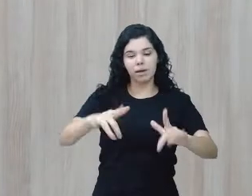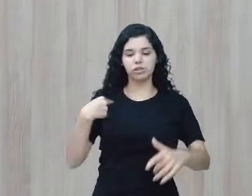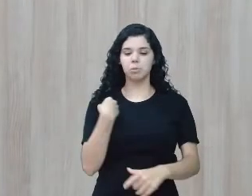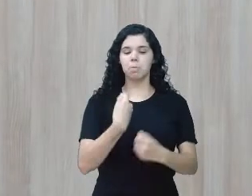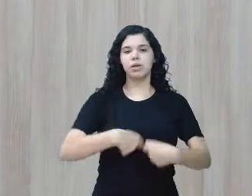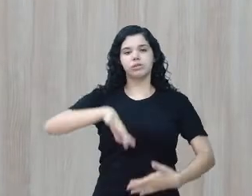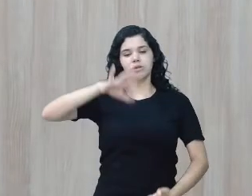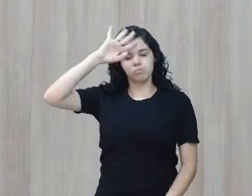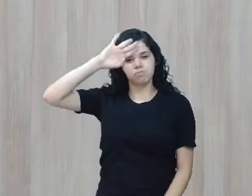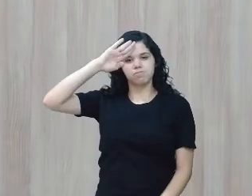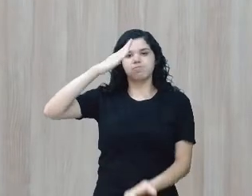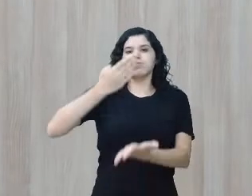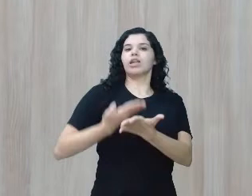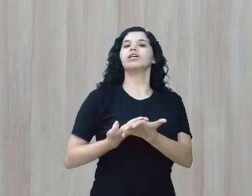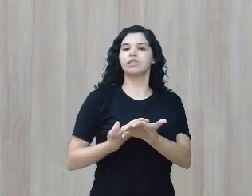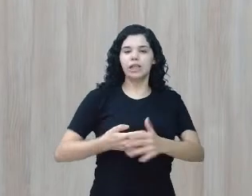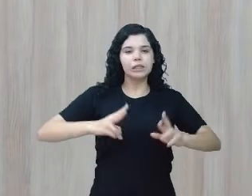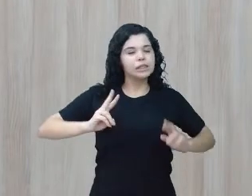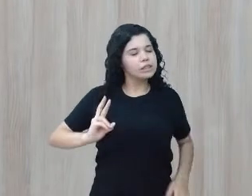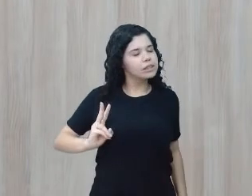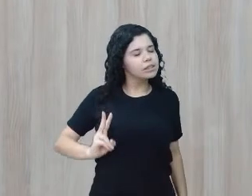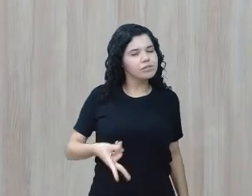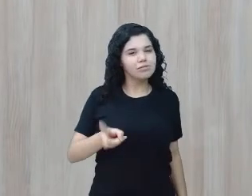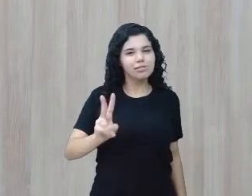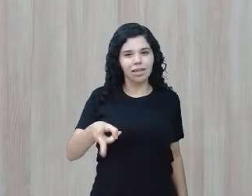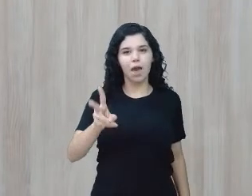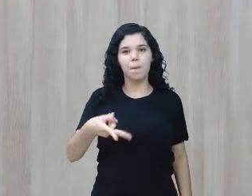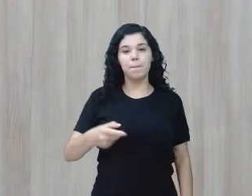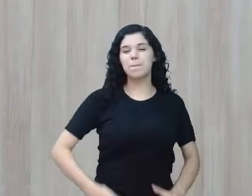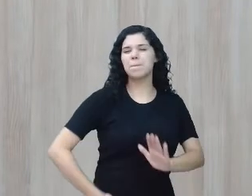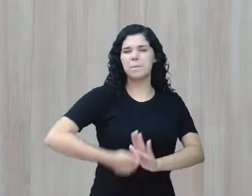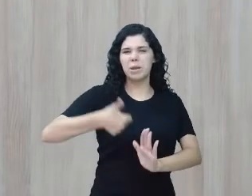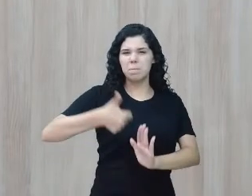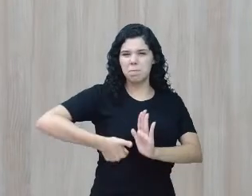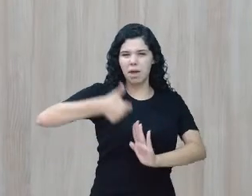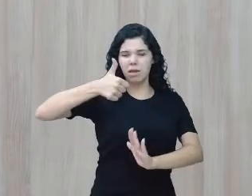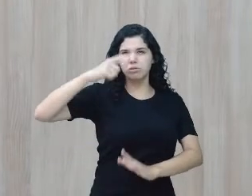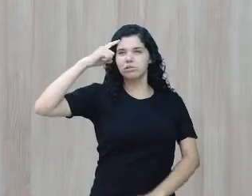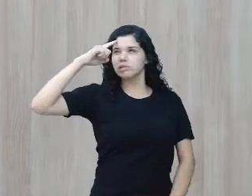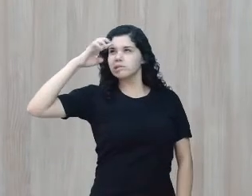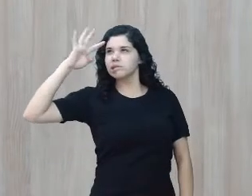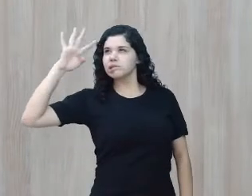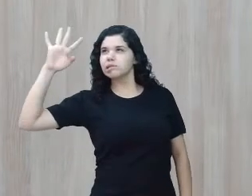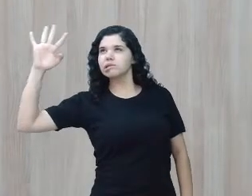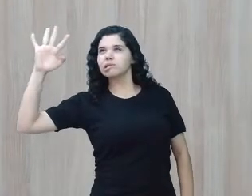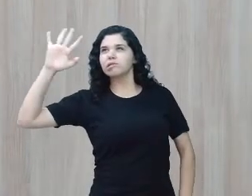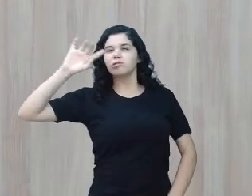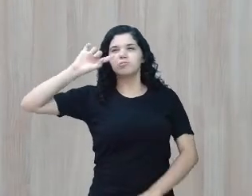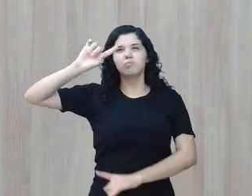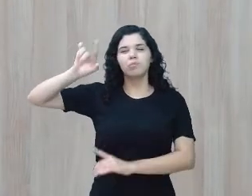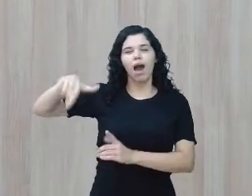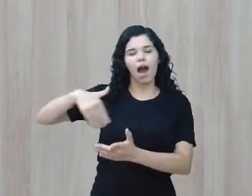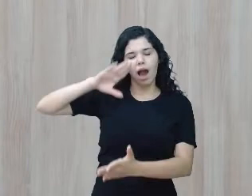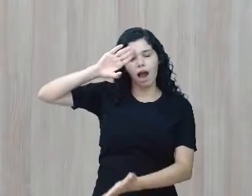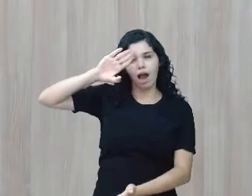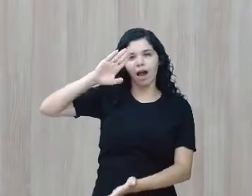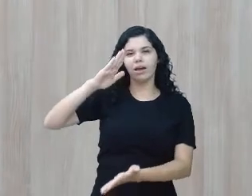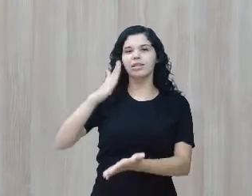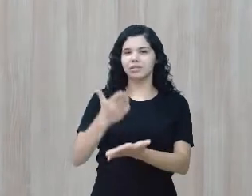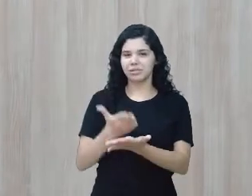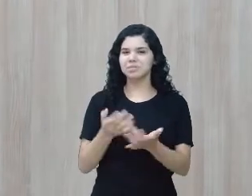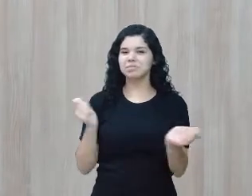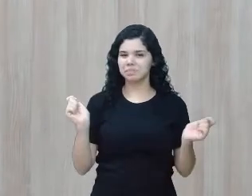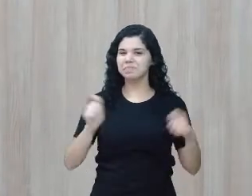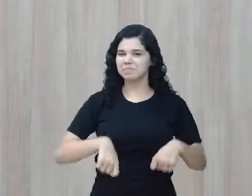ter sempre esse pensamento. Comece a pensar, comece acreditando que